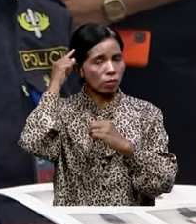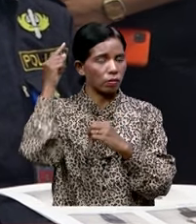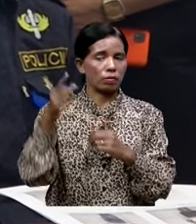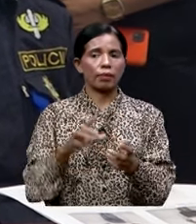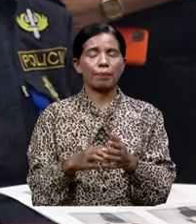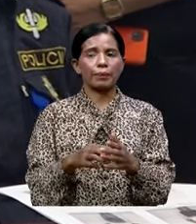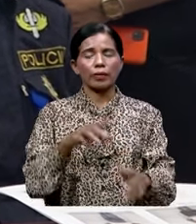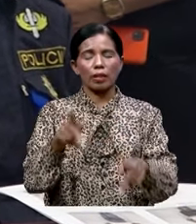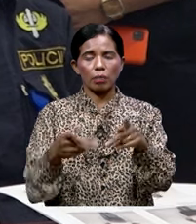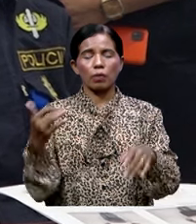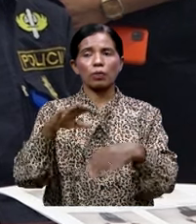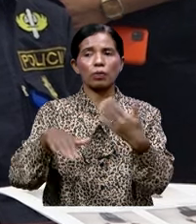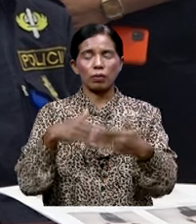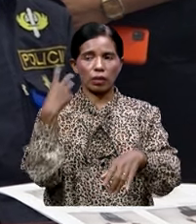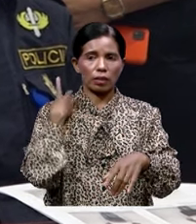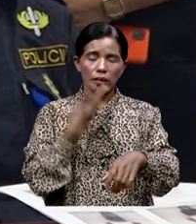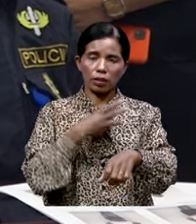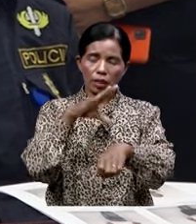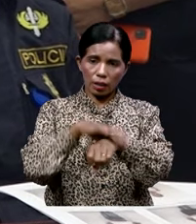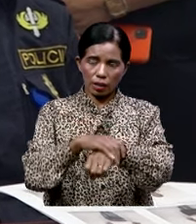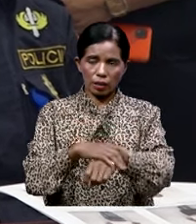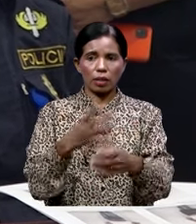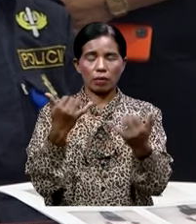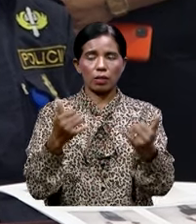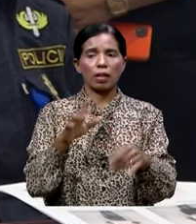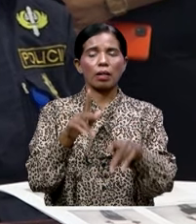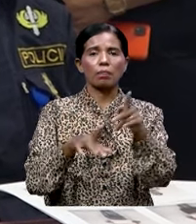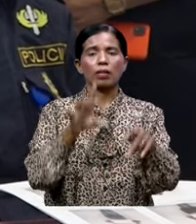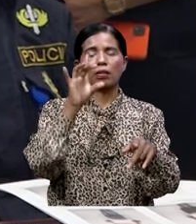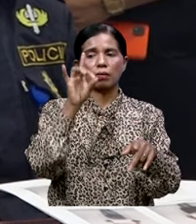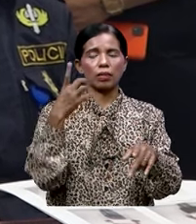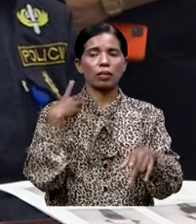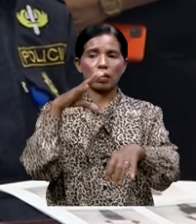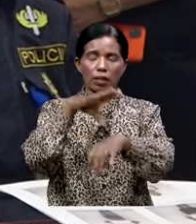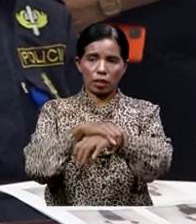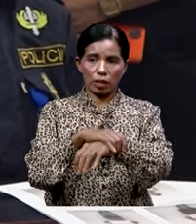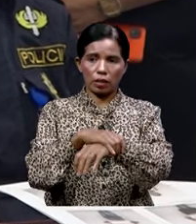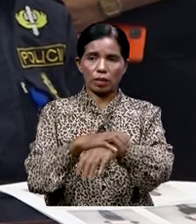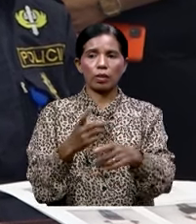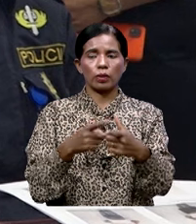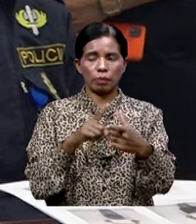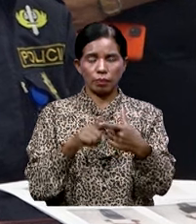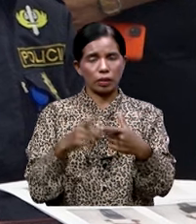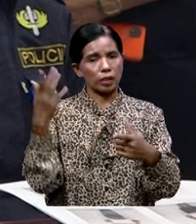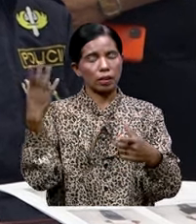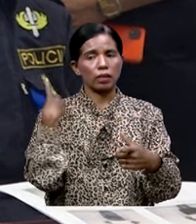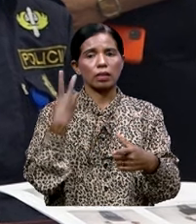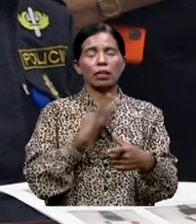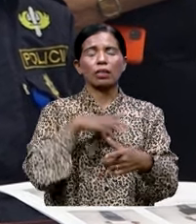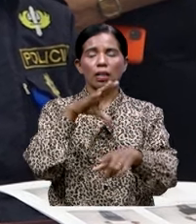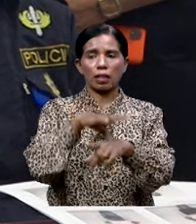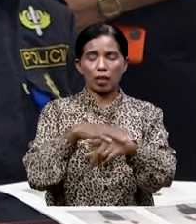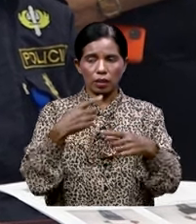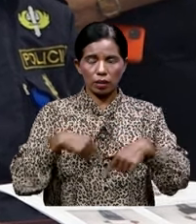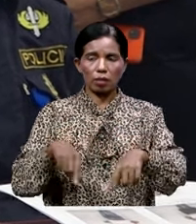suspet sir ni ita captura ona i agora nain walu ita captura na ia directament ia ia baya